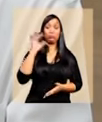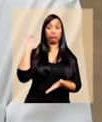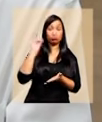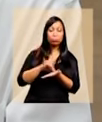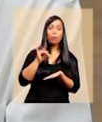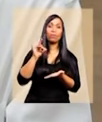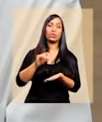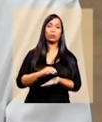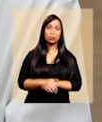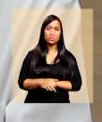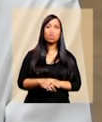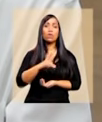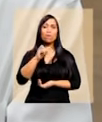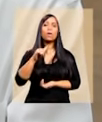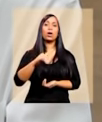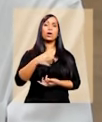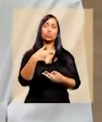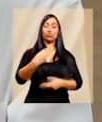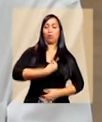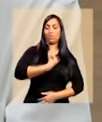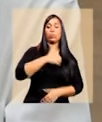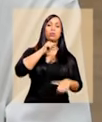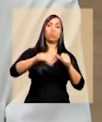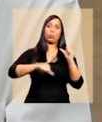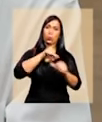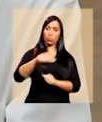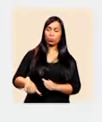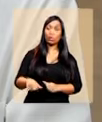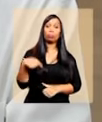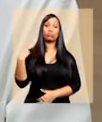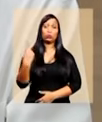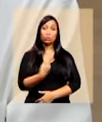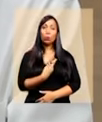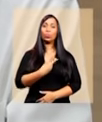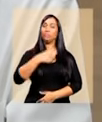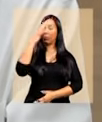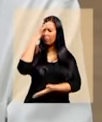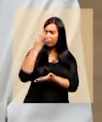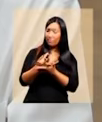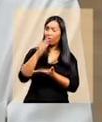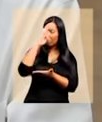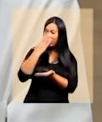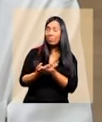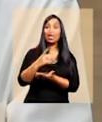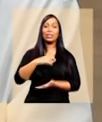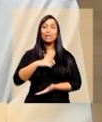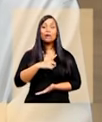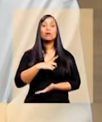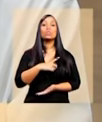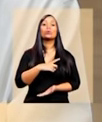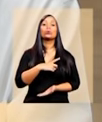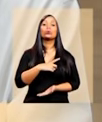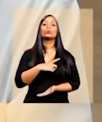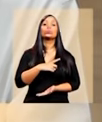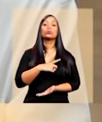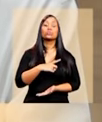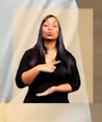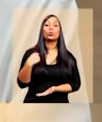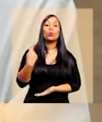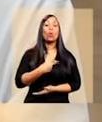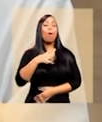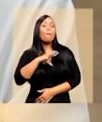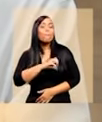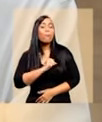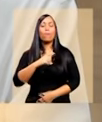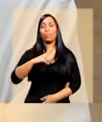essa convicção, você vai mudar seus comportamentos. Quando a gente tem fé, nós temos caridade,